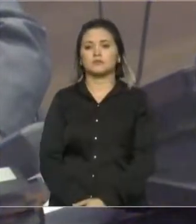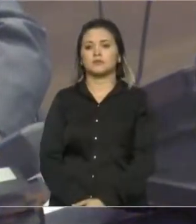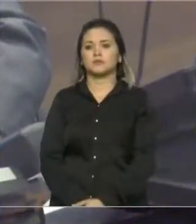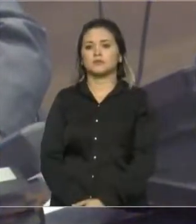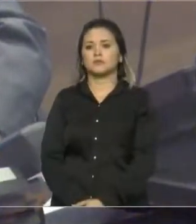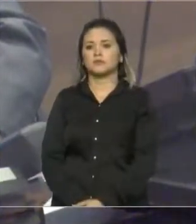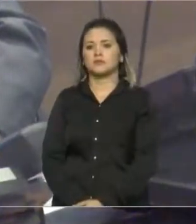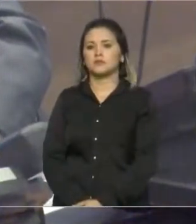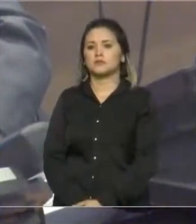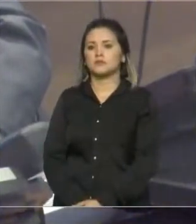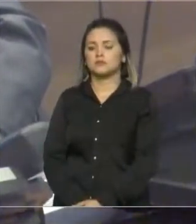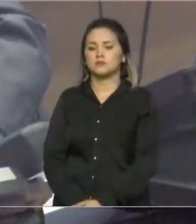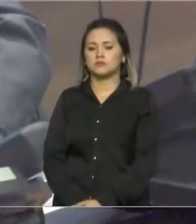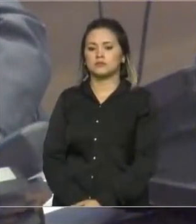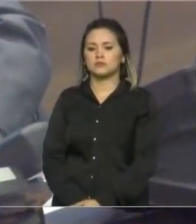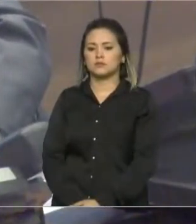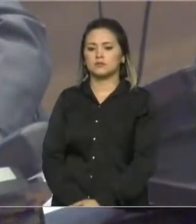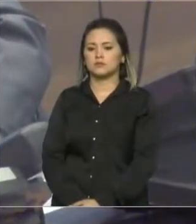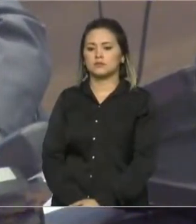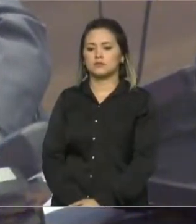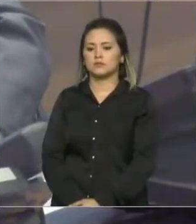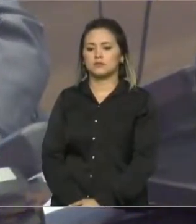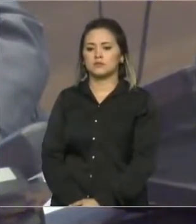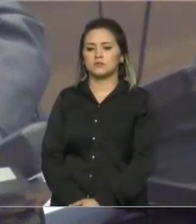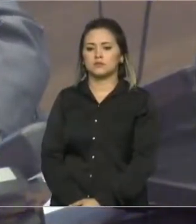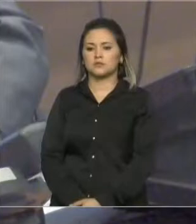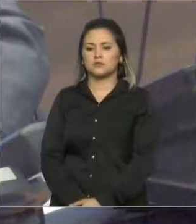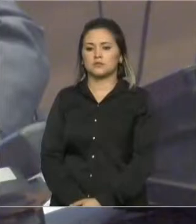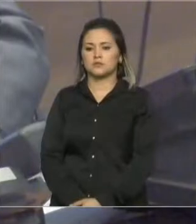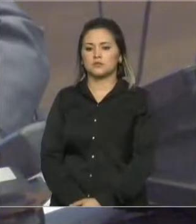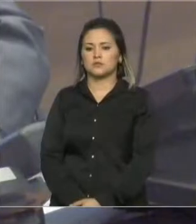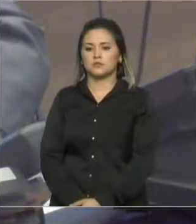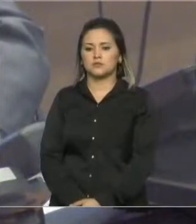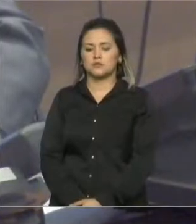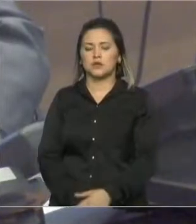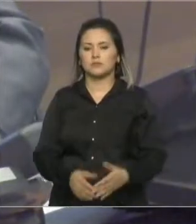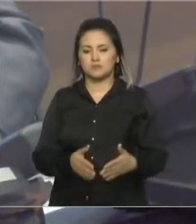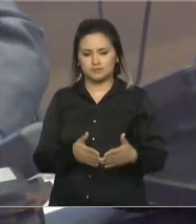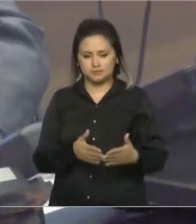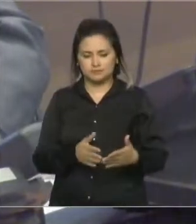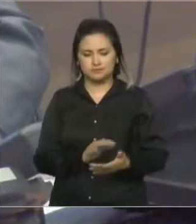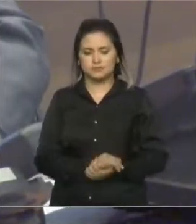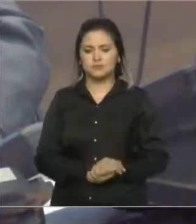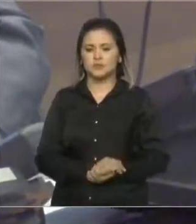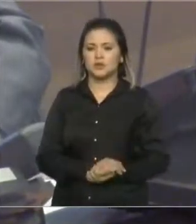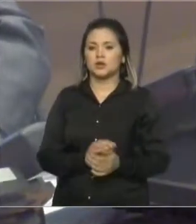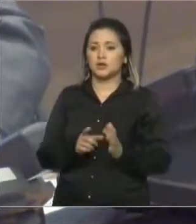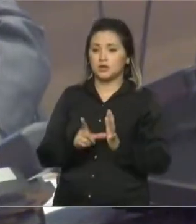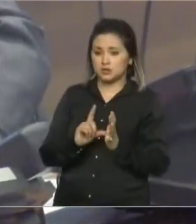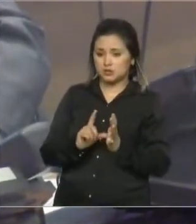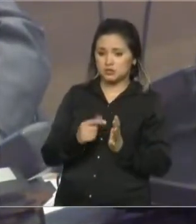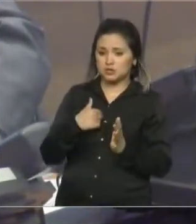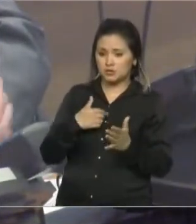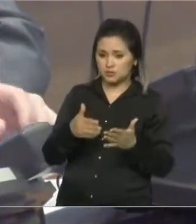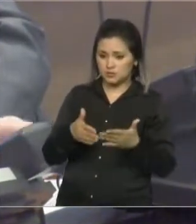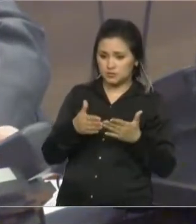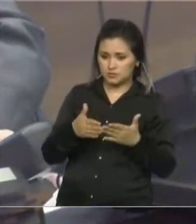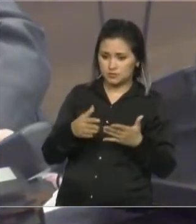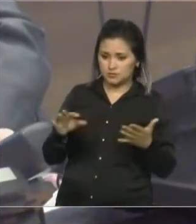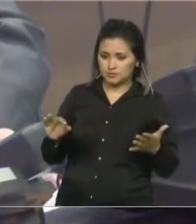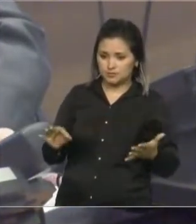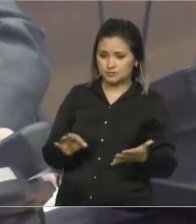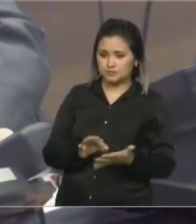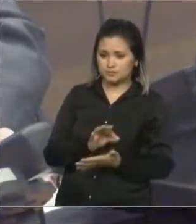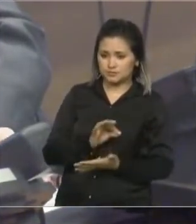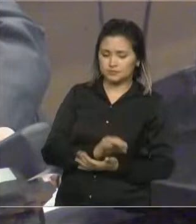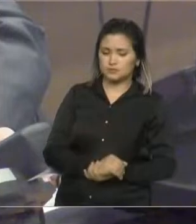Pela ordem, senhor presidente. Pela ordem, senhor presidente. Ainda há pouco, eu pedi a inscrição, só para... Vossa